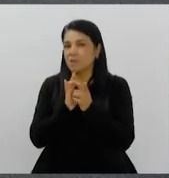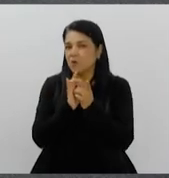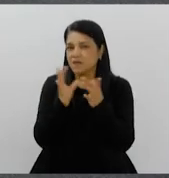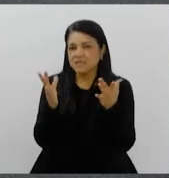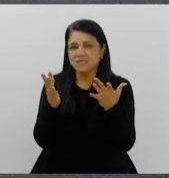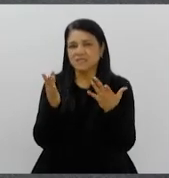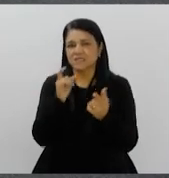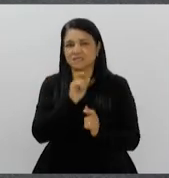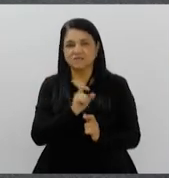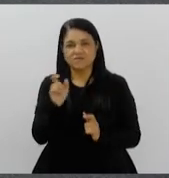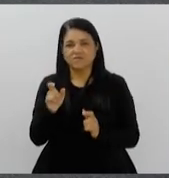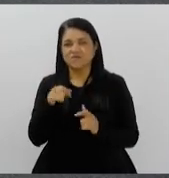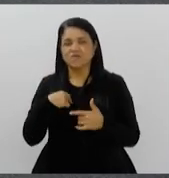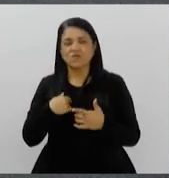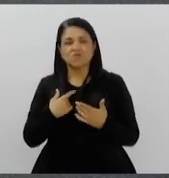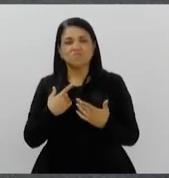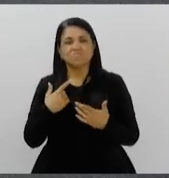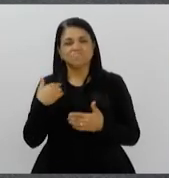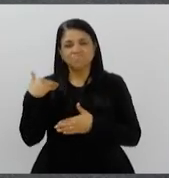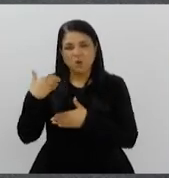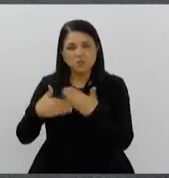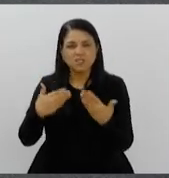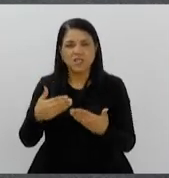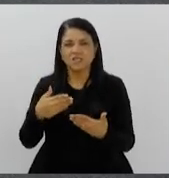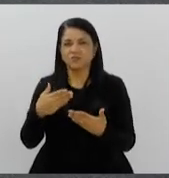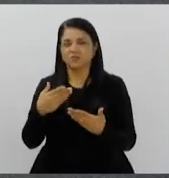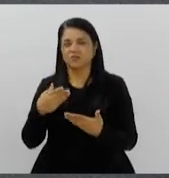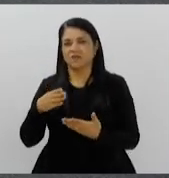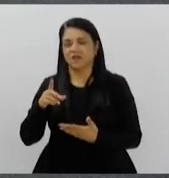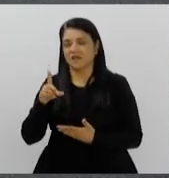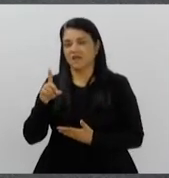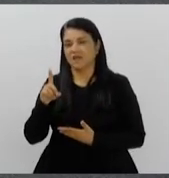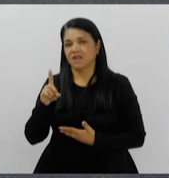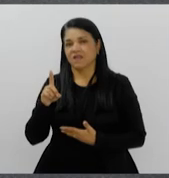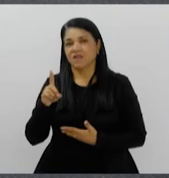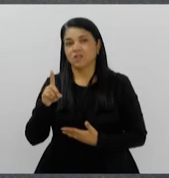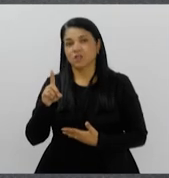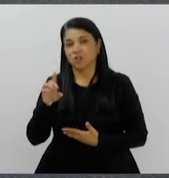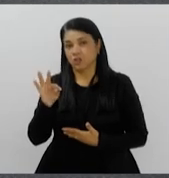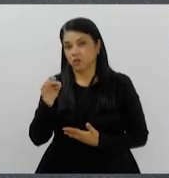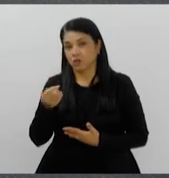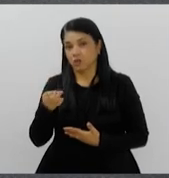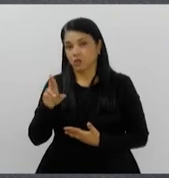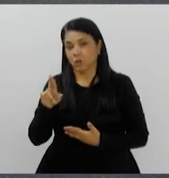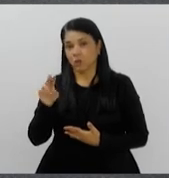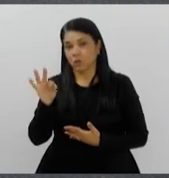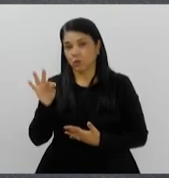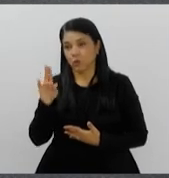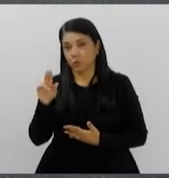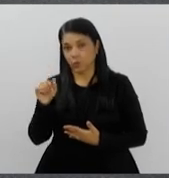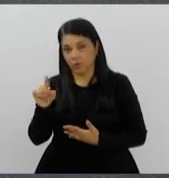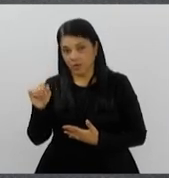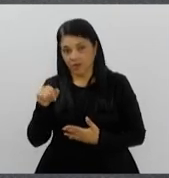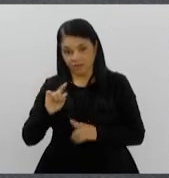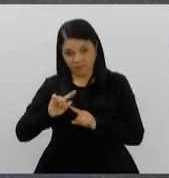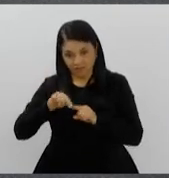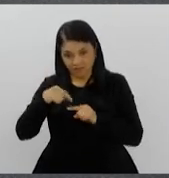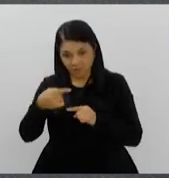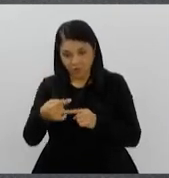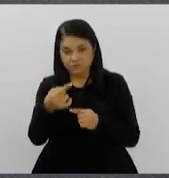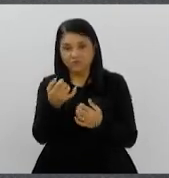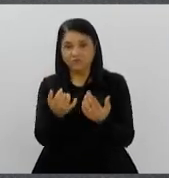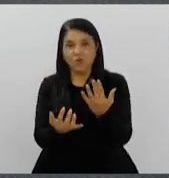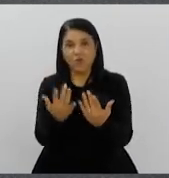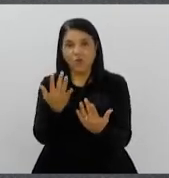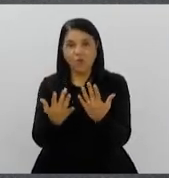prática sistemática da tortura. Ainda mais a incineração de corpos de pessoas que, depois de torturados, ainda foram